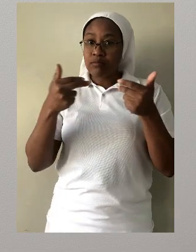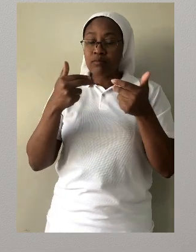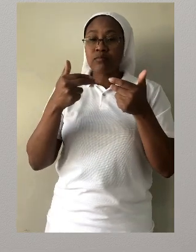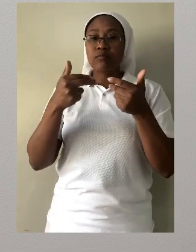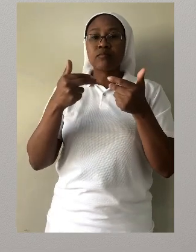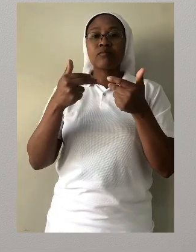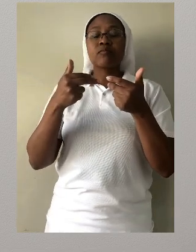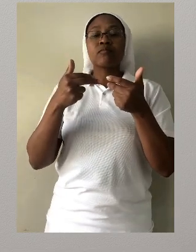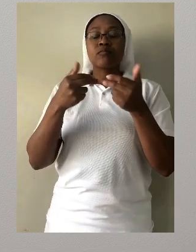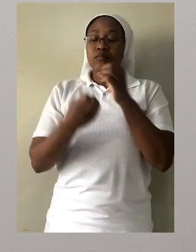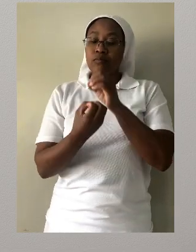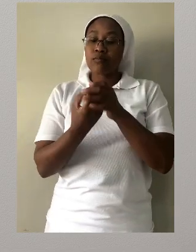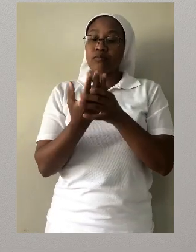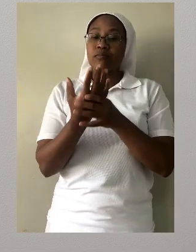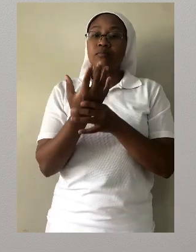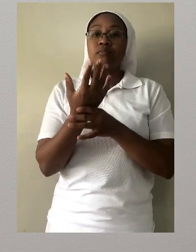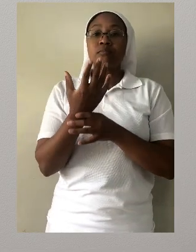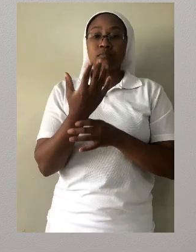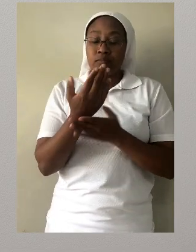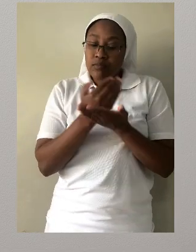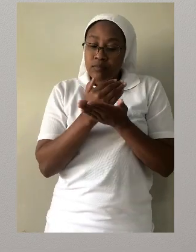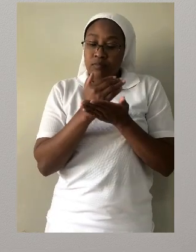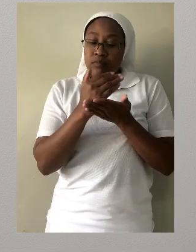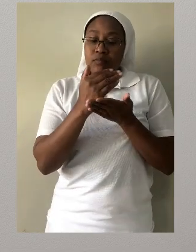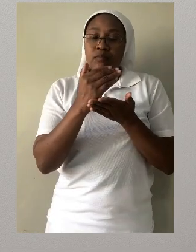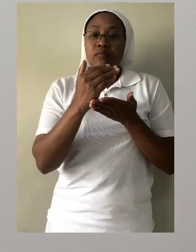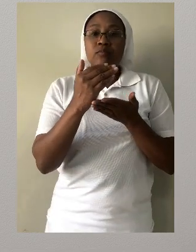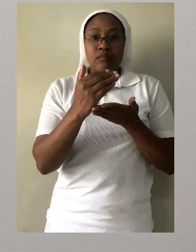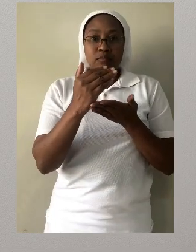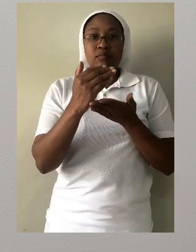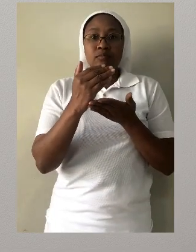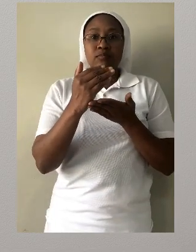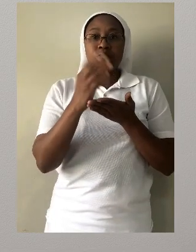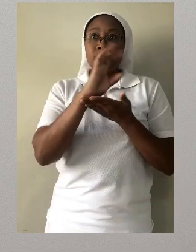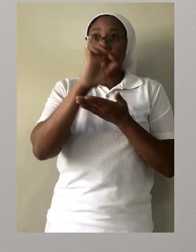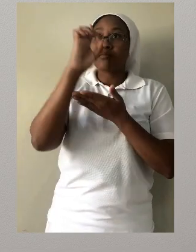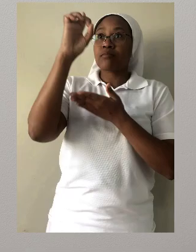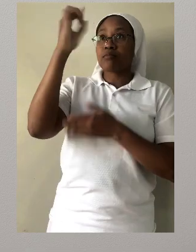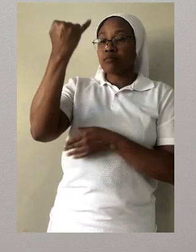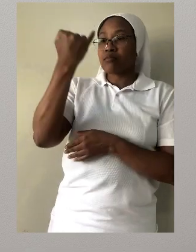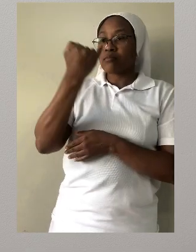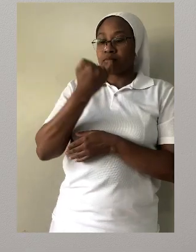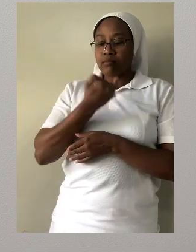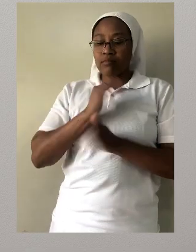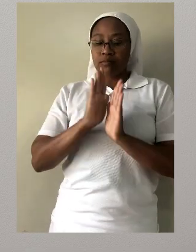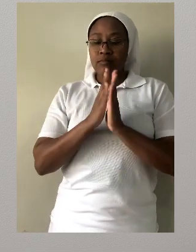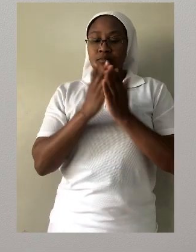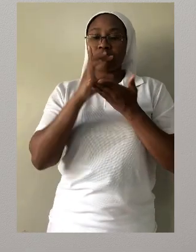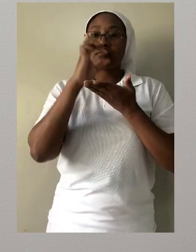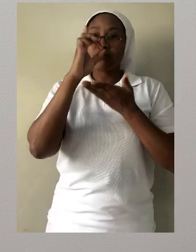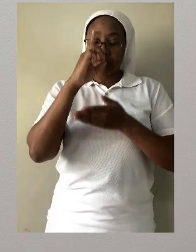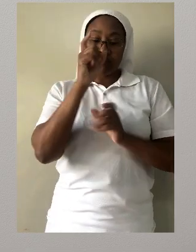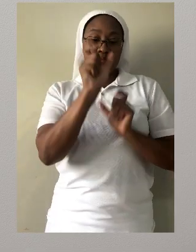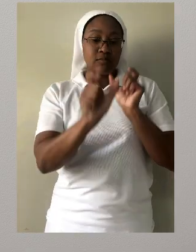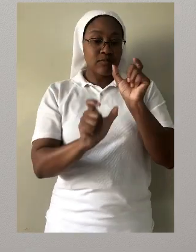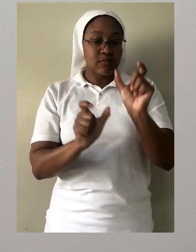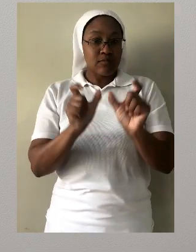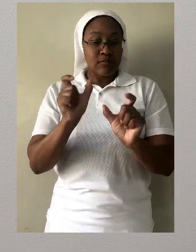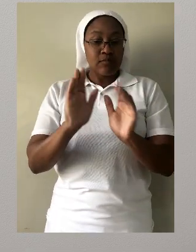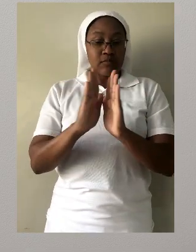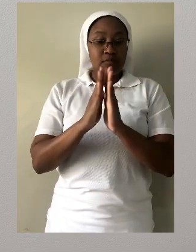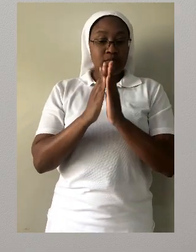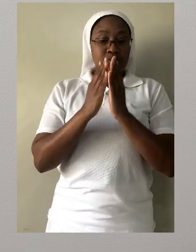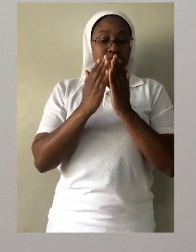ao fundamentalismo. O princípio é este: Deus nos falou na Escritura por seres